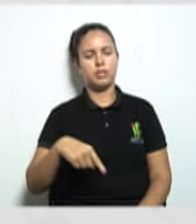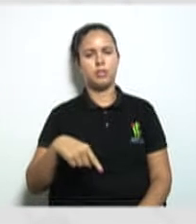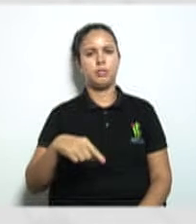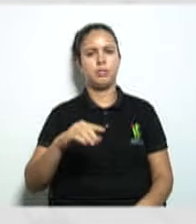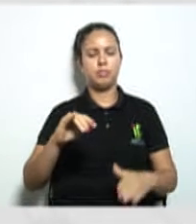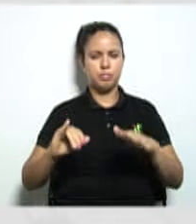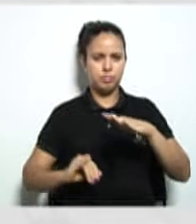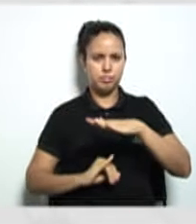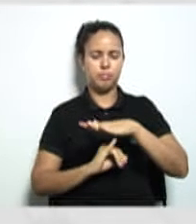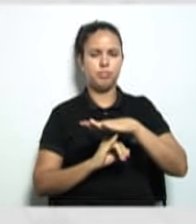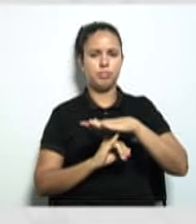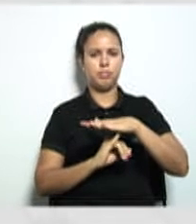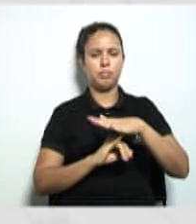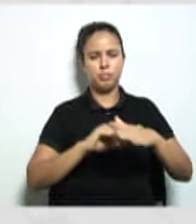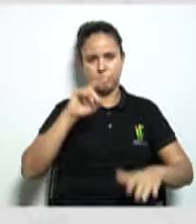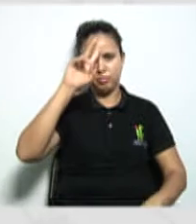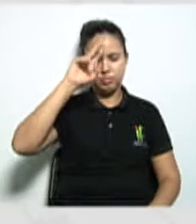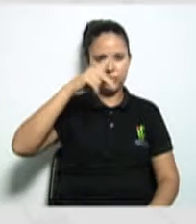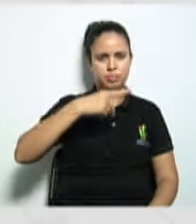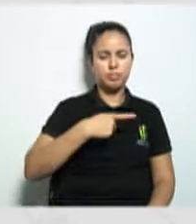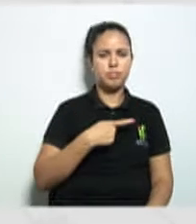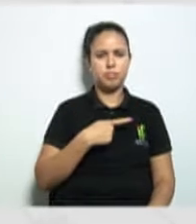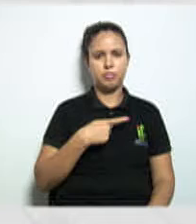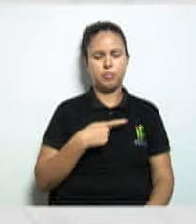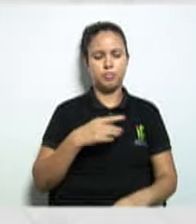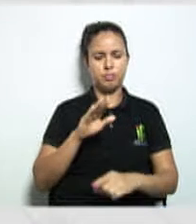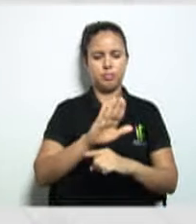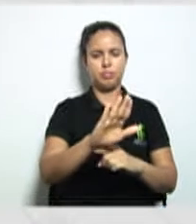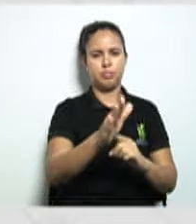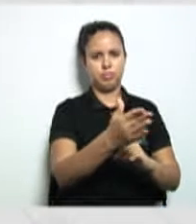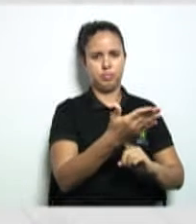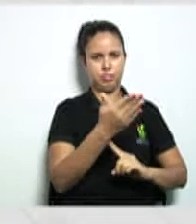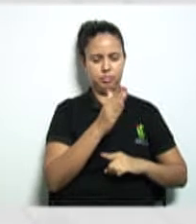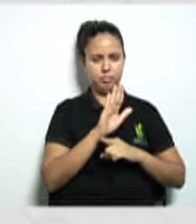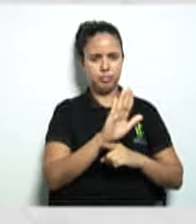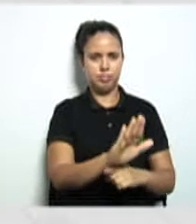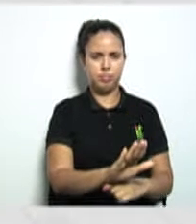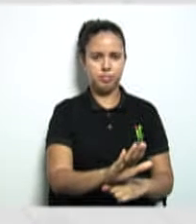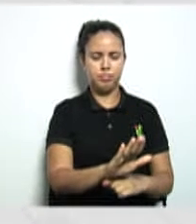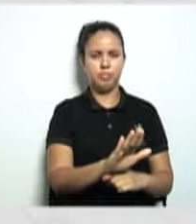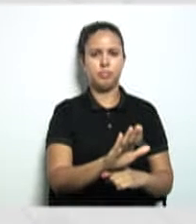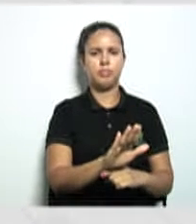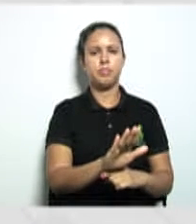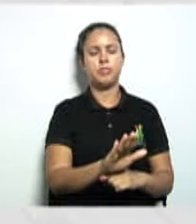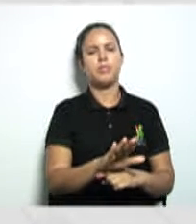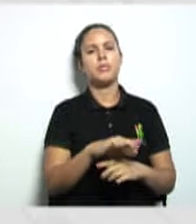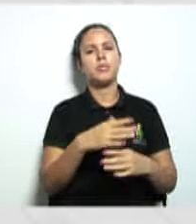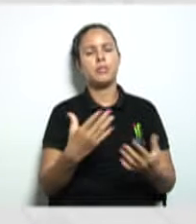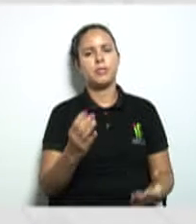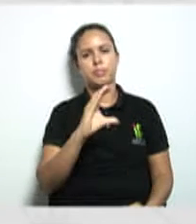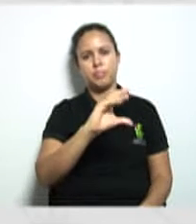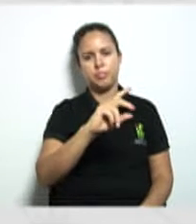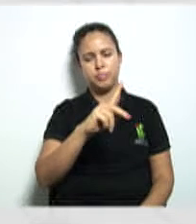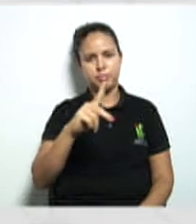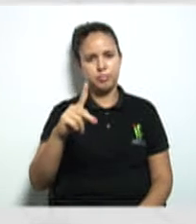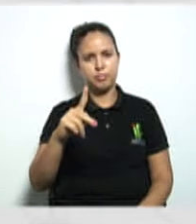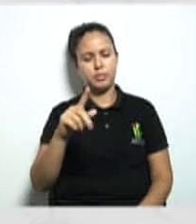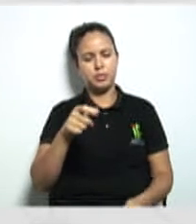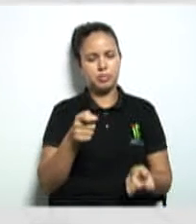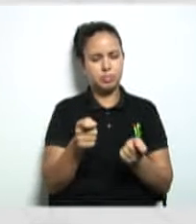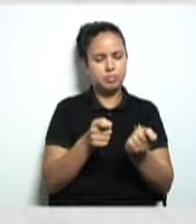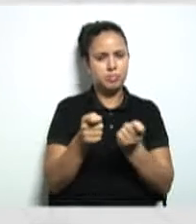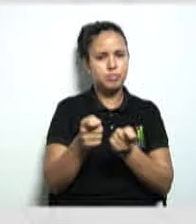autônomas de ajuda mútua. A cooperativa ela é controlada pelos seus